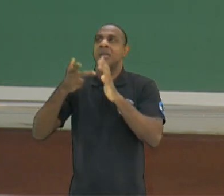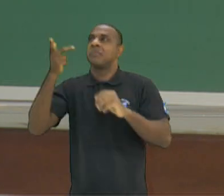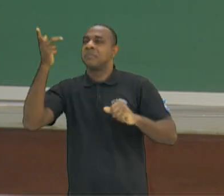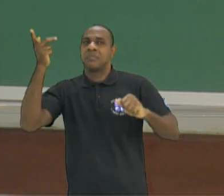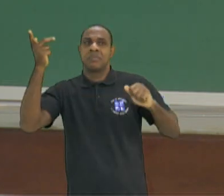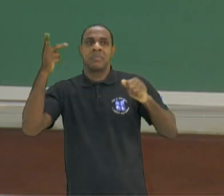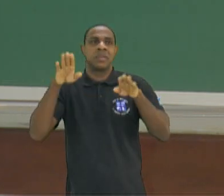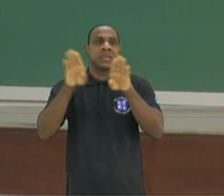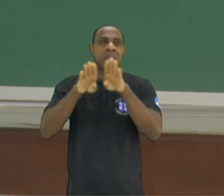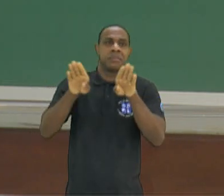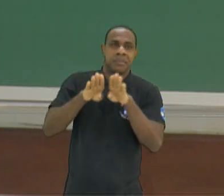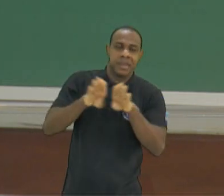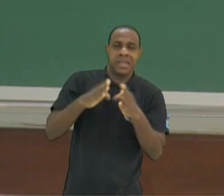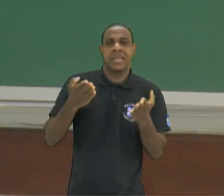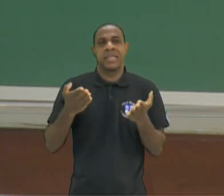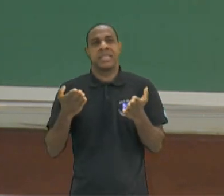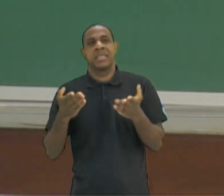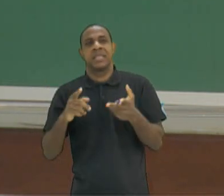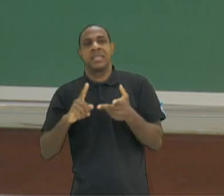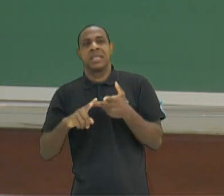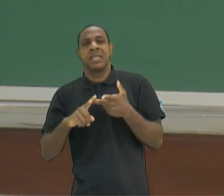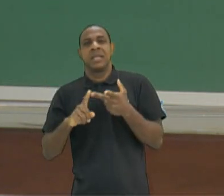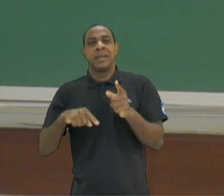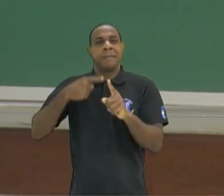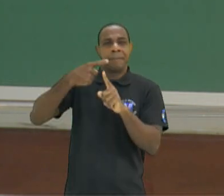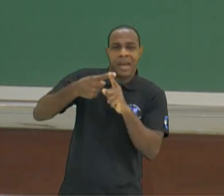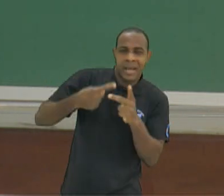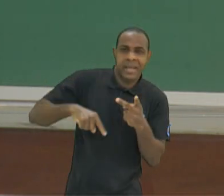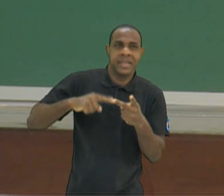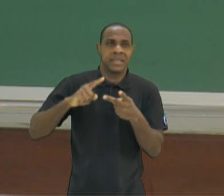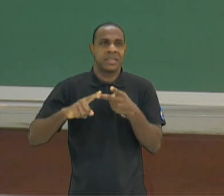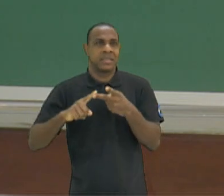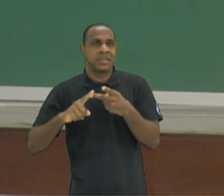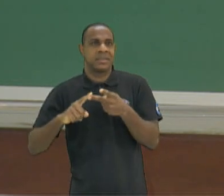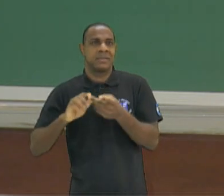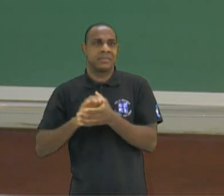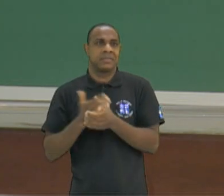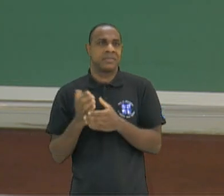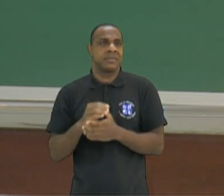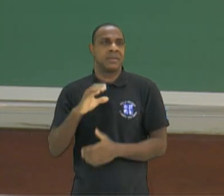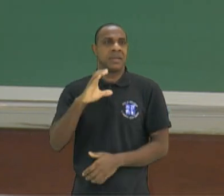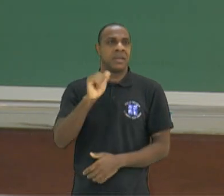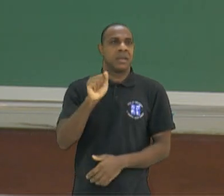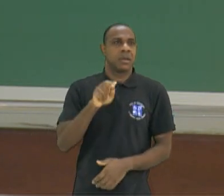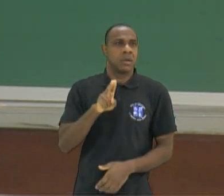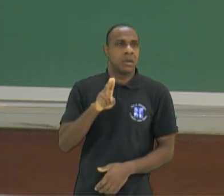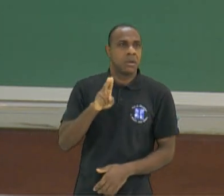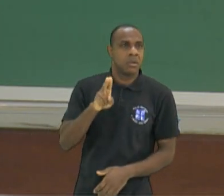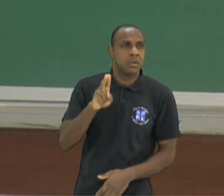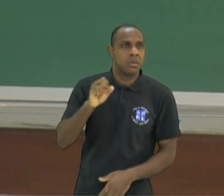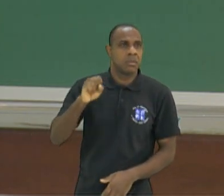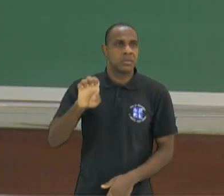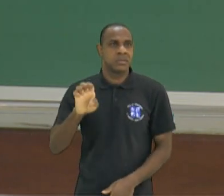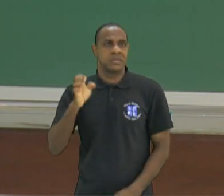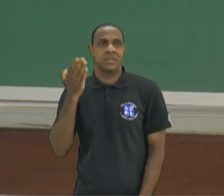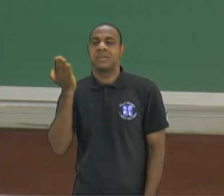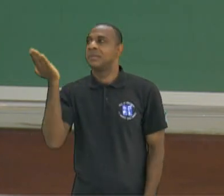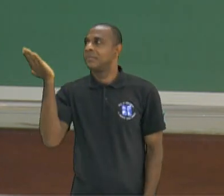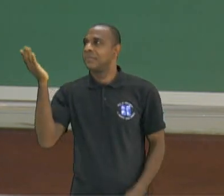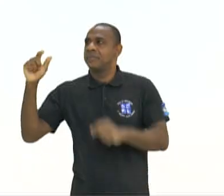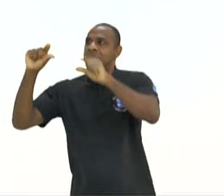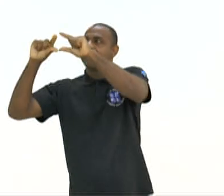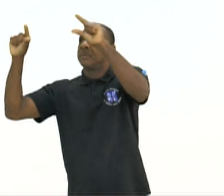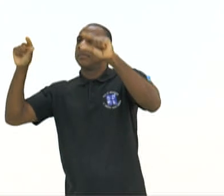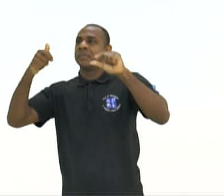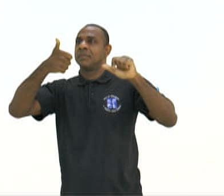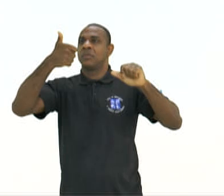Também, tal qual, em adição, ademais. Cause, as, because, due to, since.